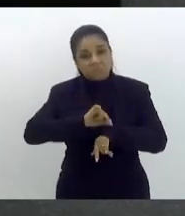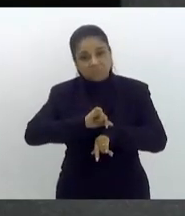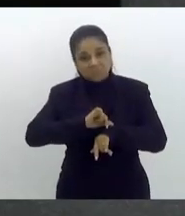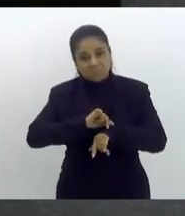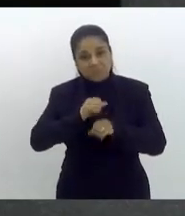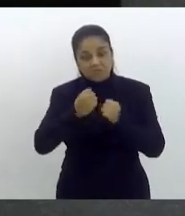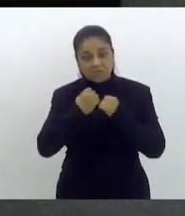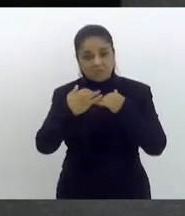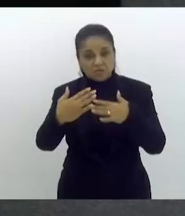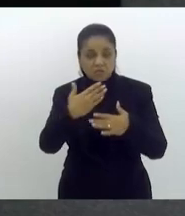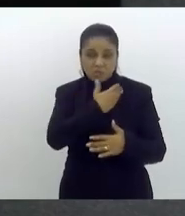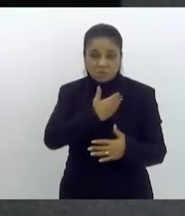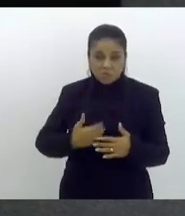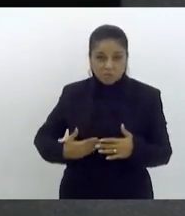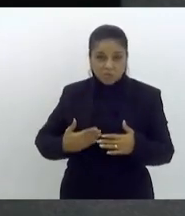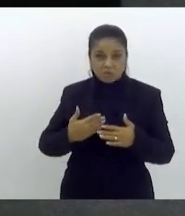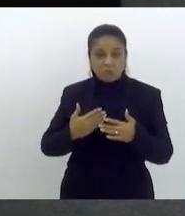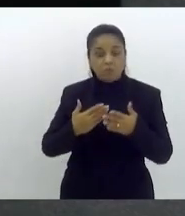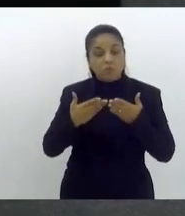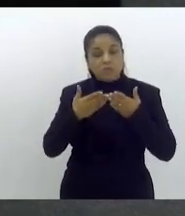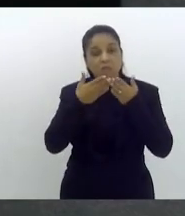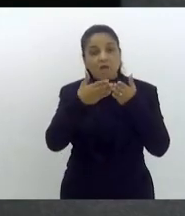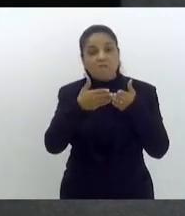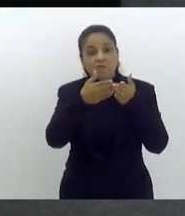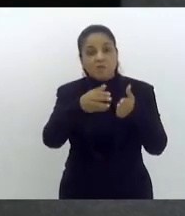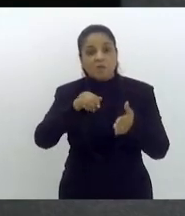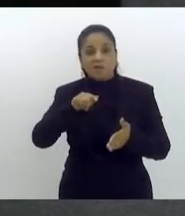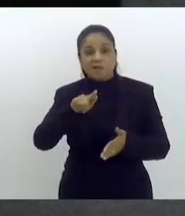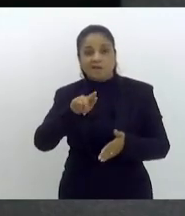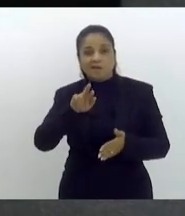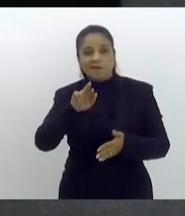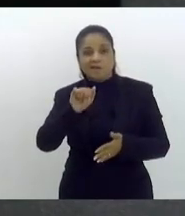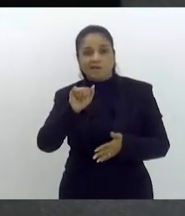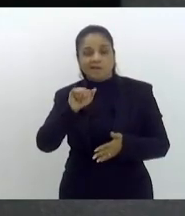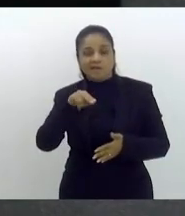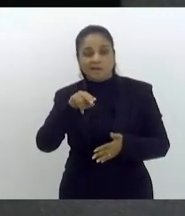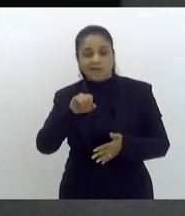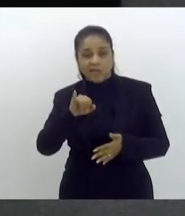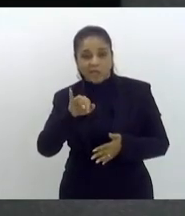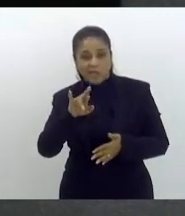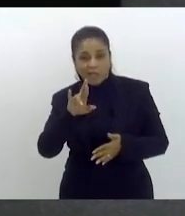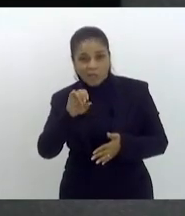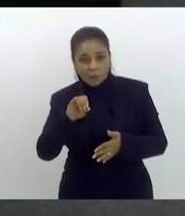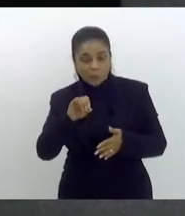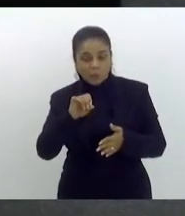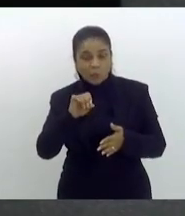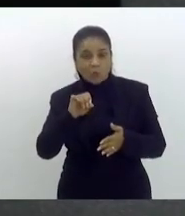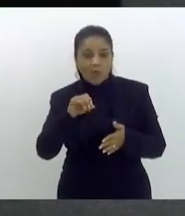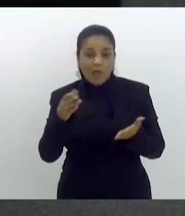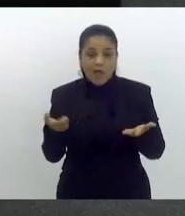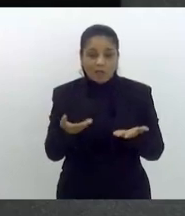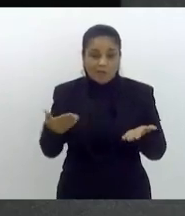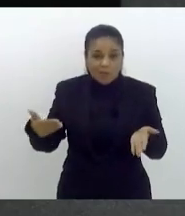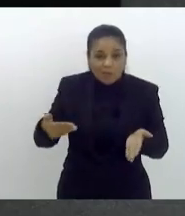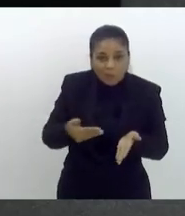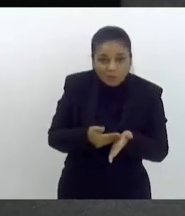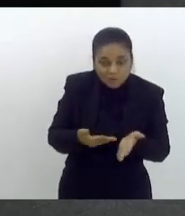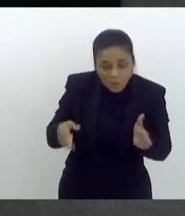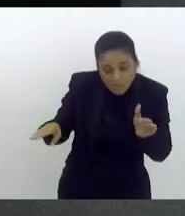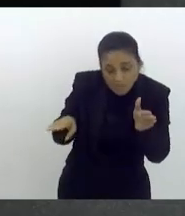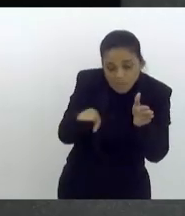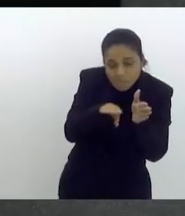para tratar do navio não é o granilo né que tava que tava tava até hoje né tá até hoje